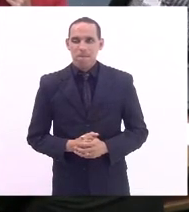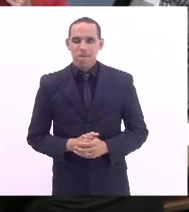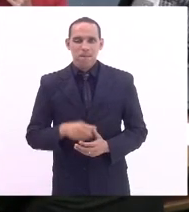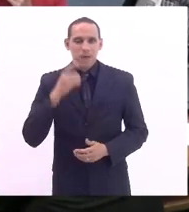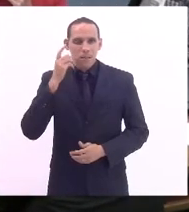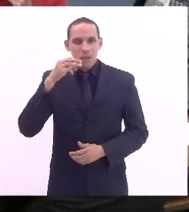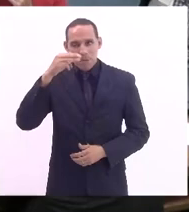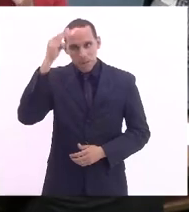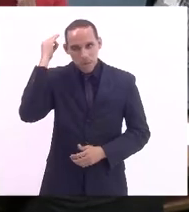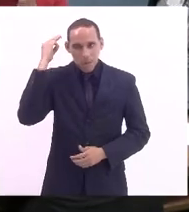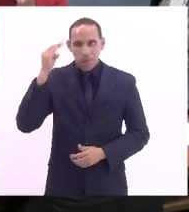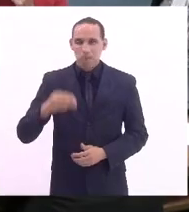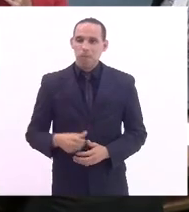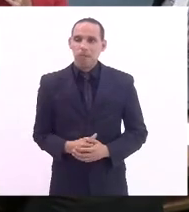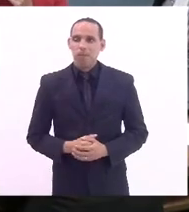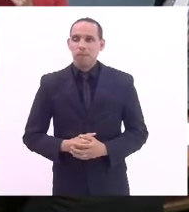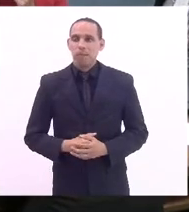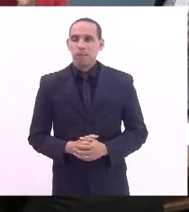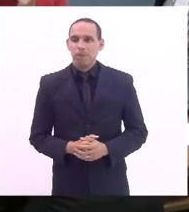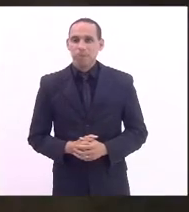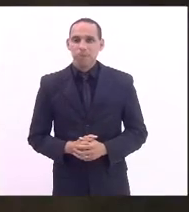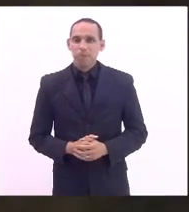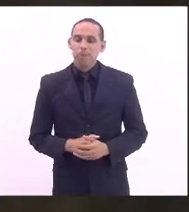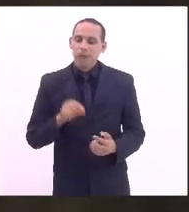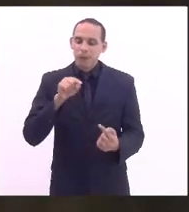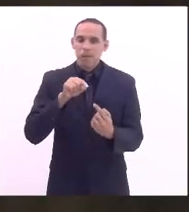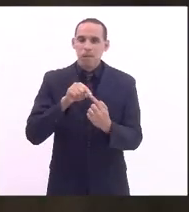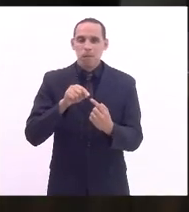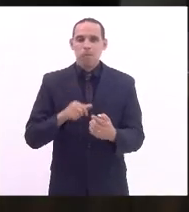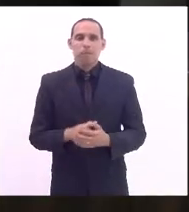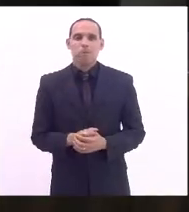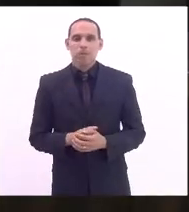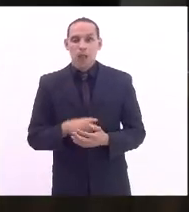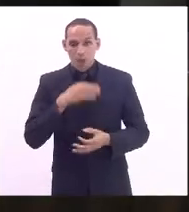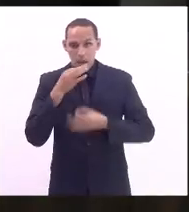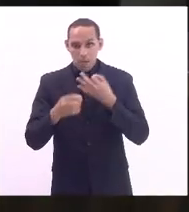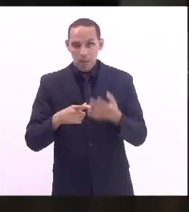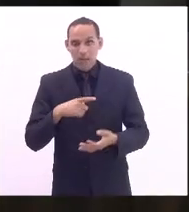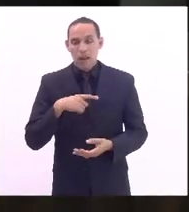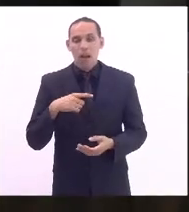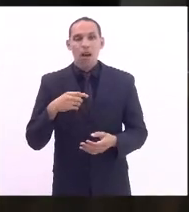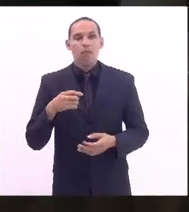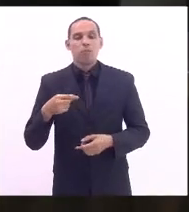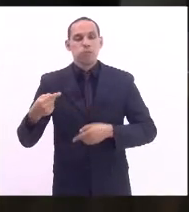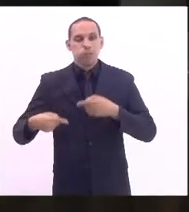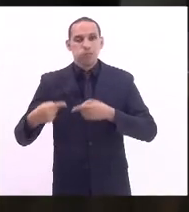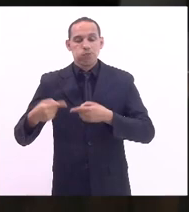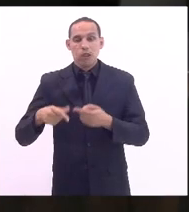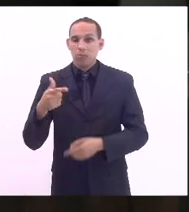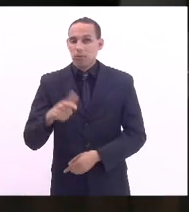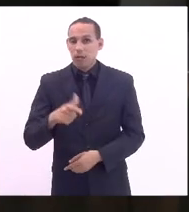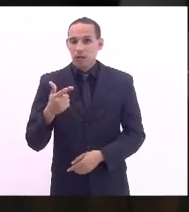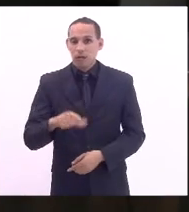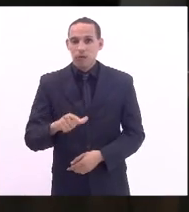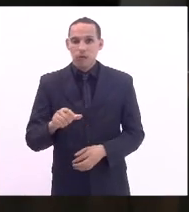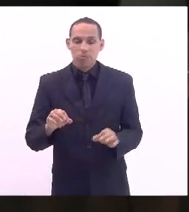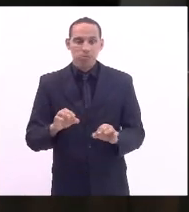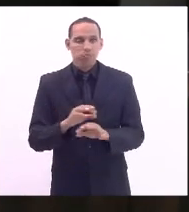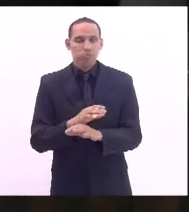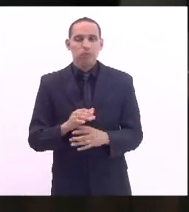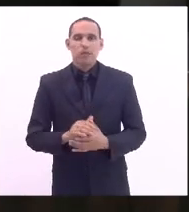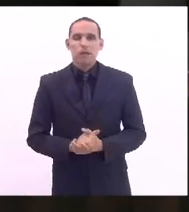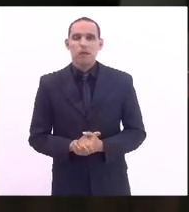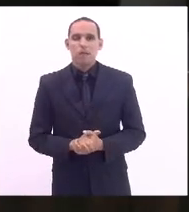Deputado Márcio Pacheco. Parecer favorável. Os pareceres emitidos em discussão. Não havendo que queira discutir, encerrada a